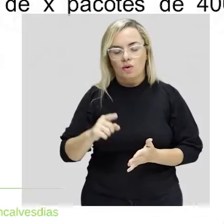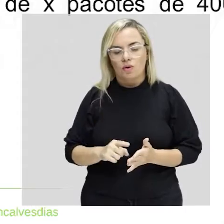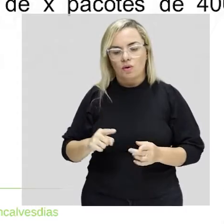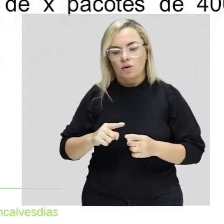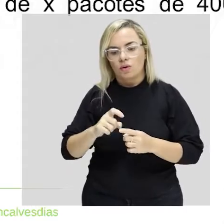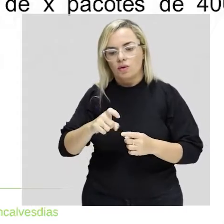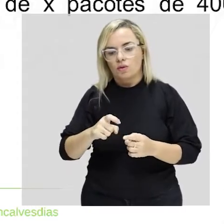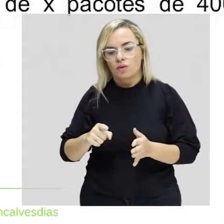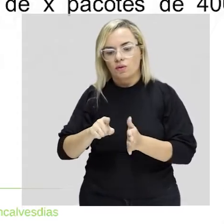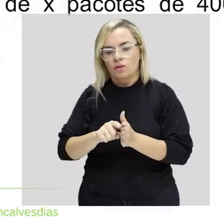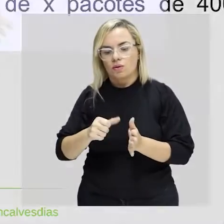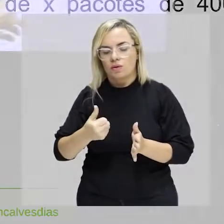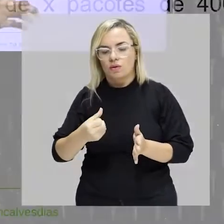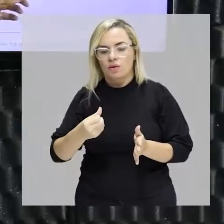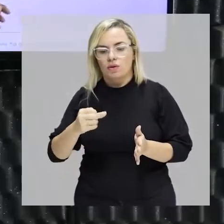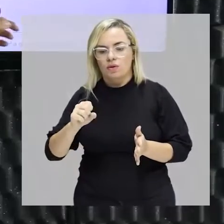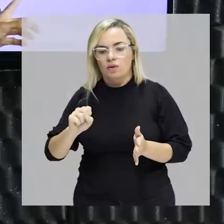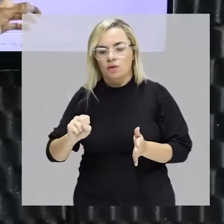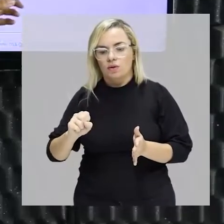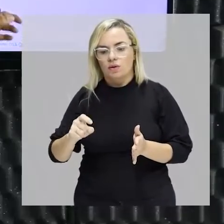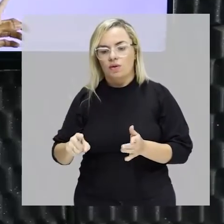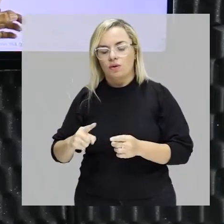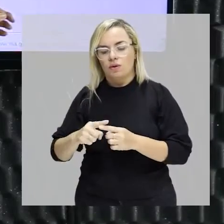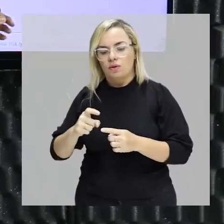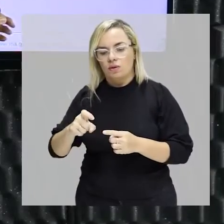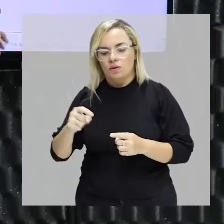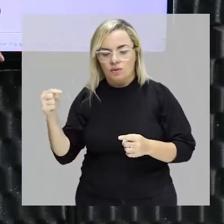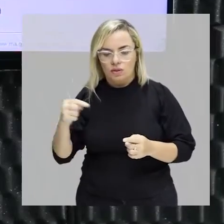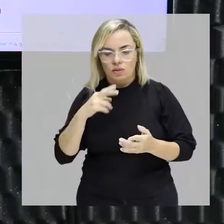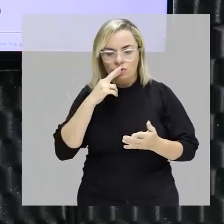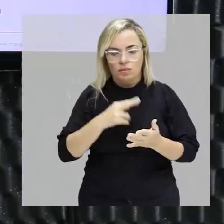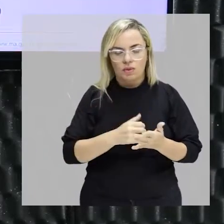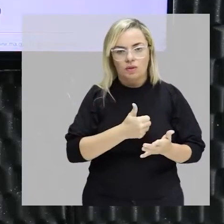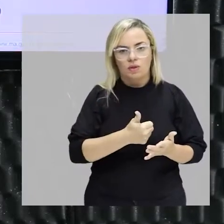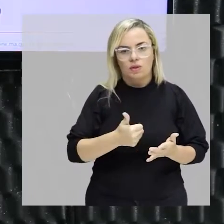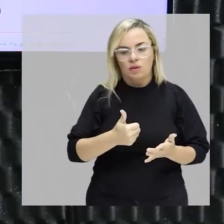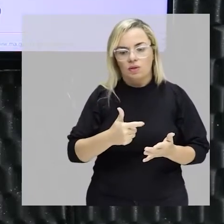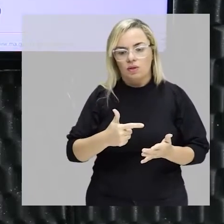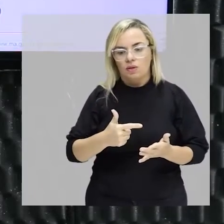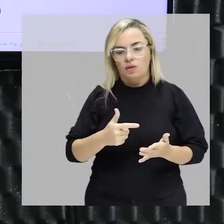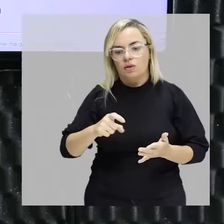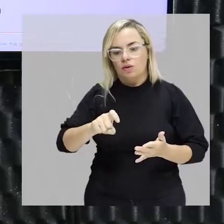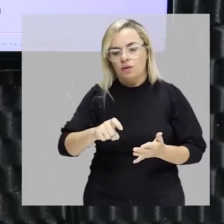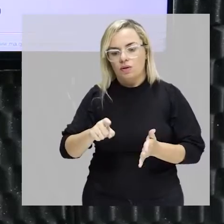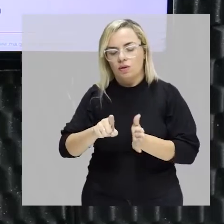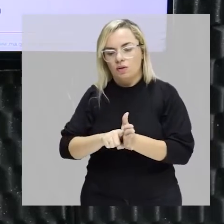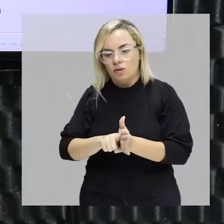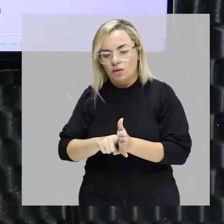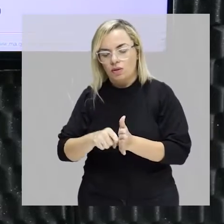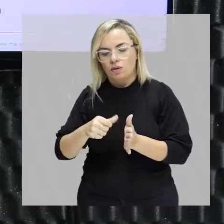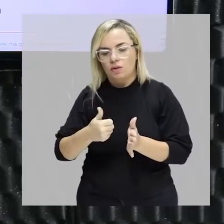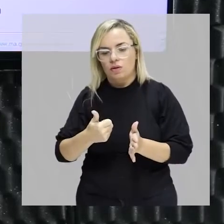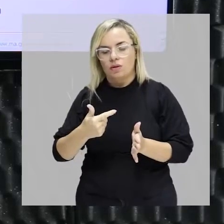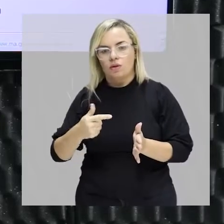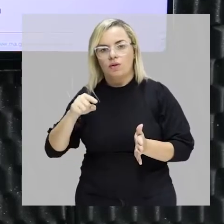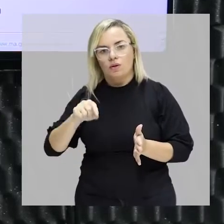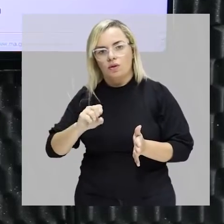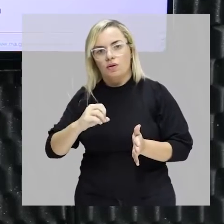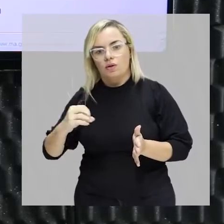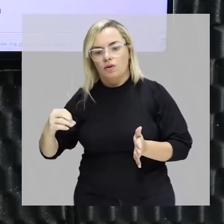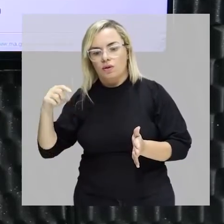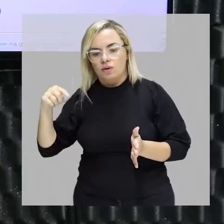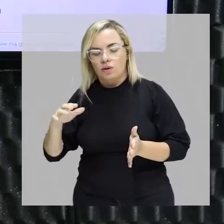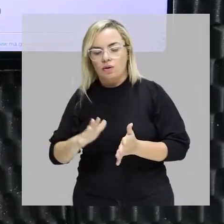112 vezes x. E só repetir o menos 12.800. Pronto. A fórmula do